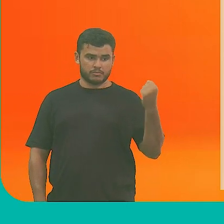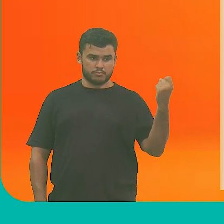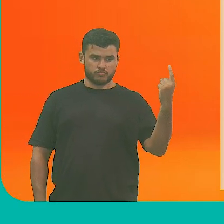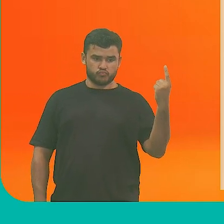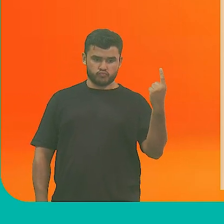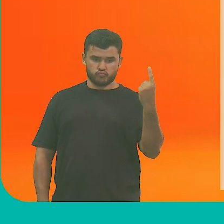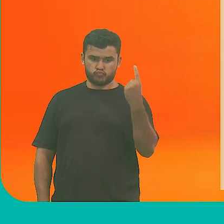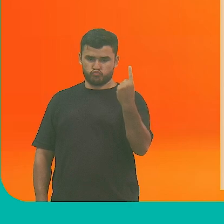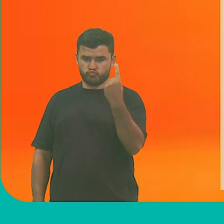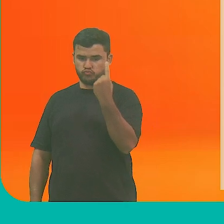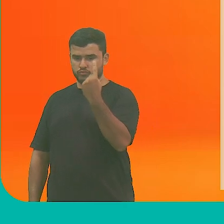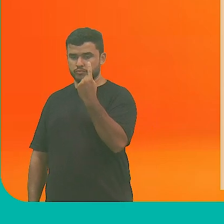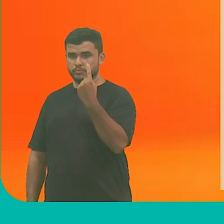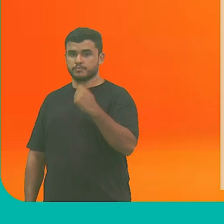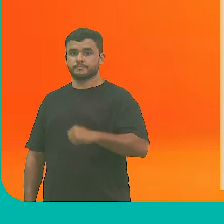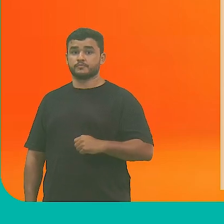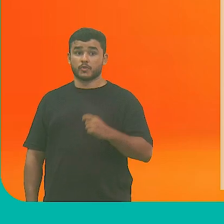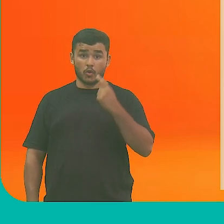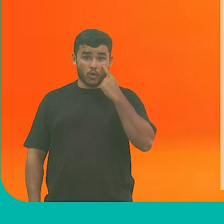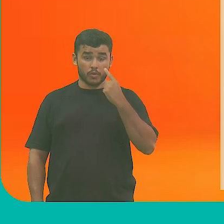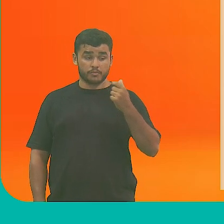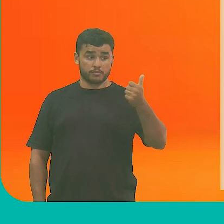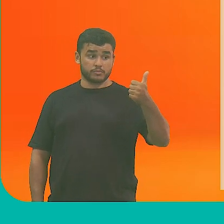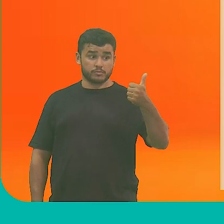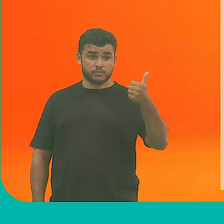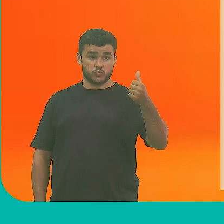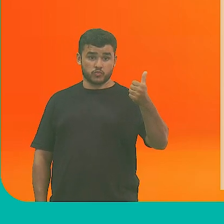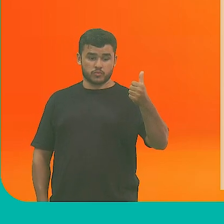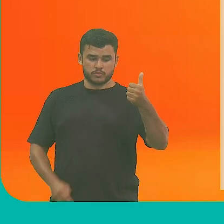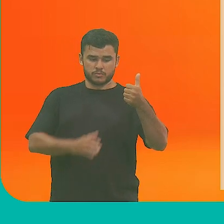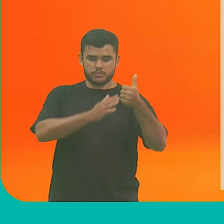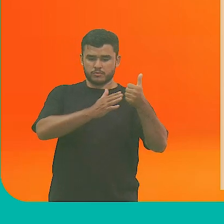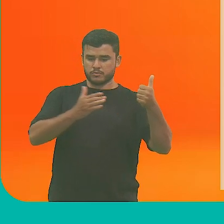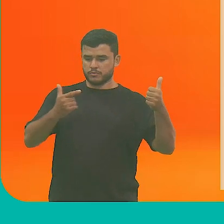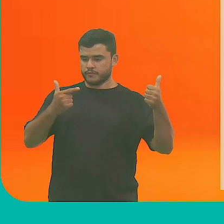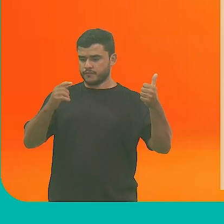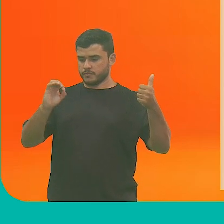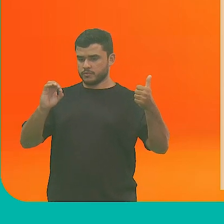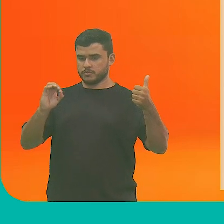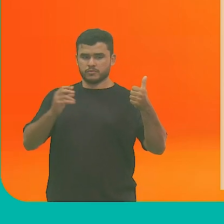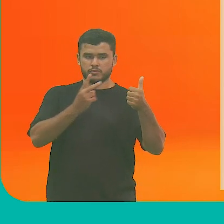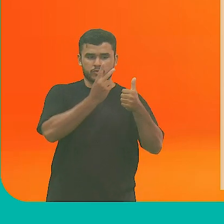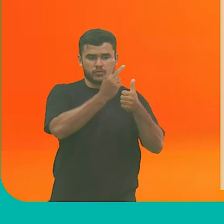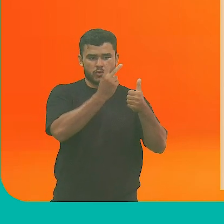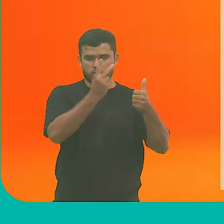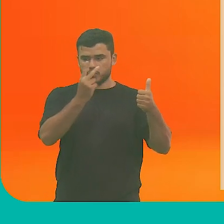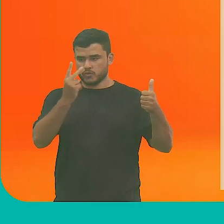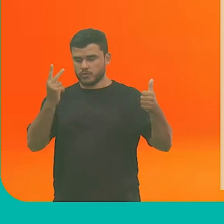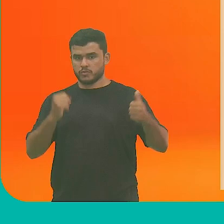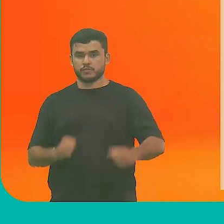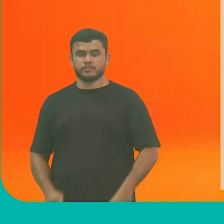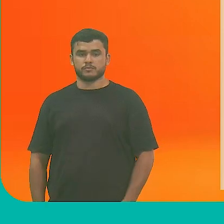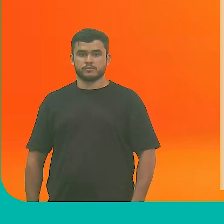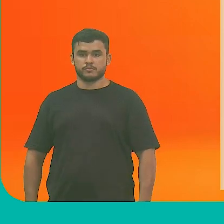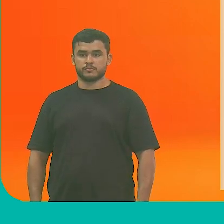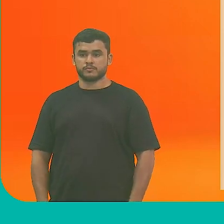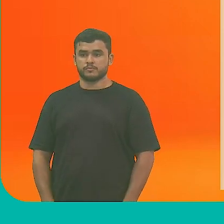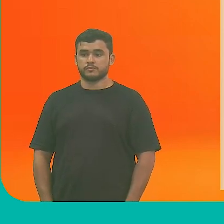20º é 2, não é? Quanto é que é 20